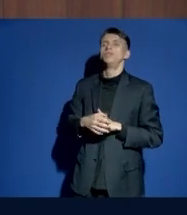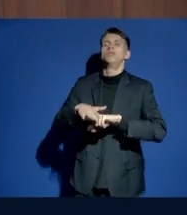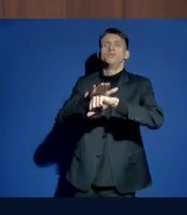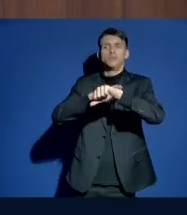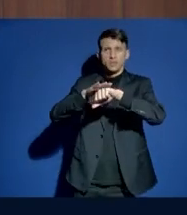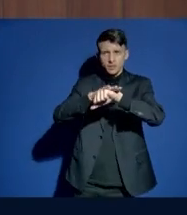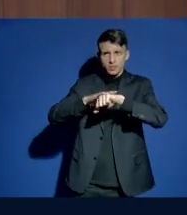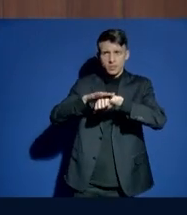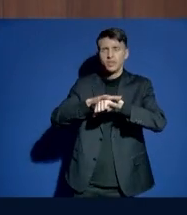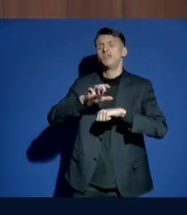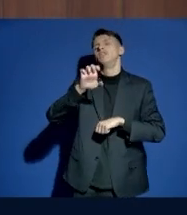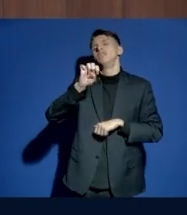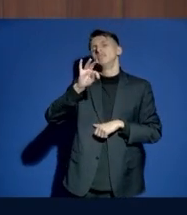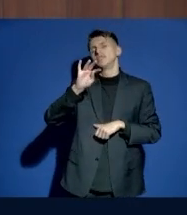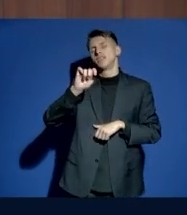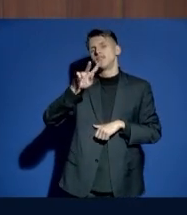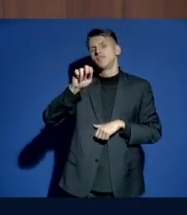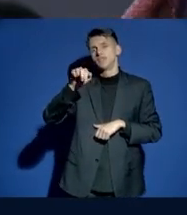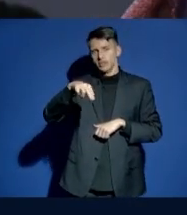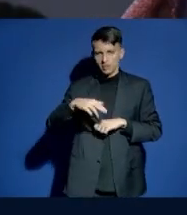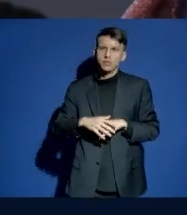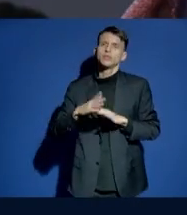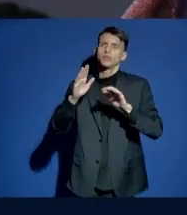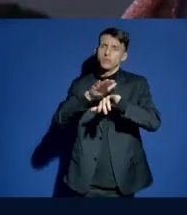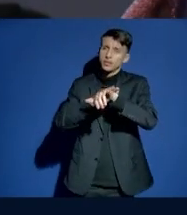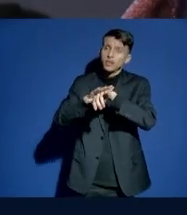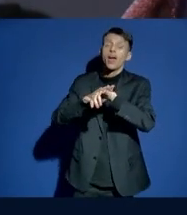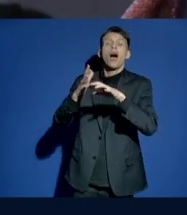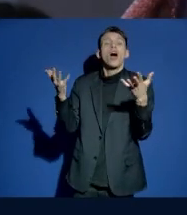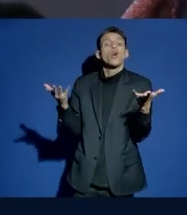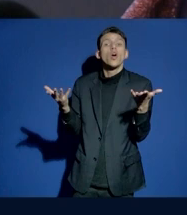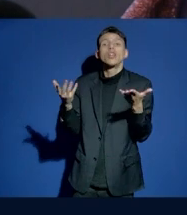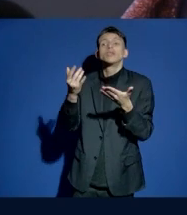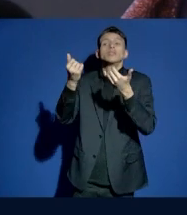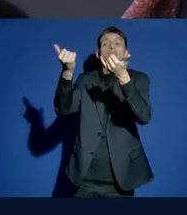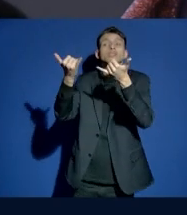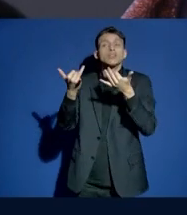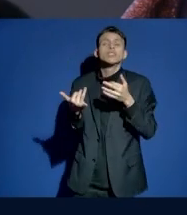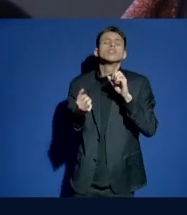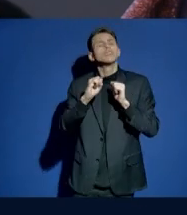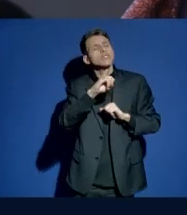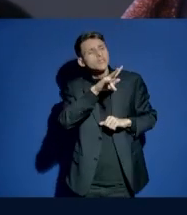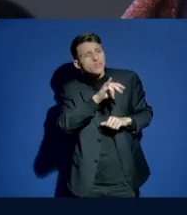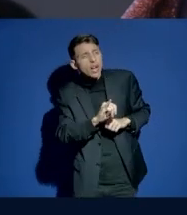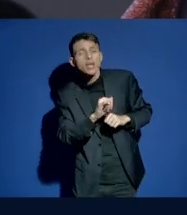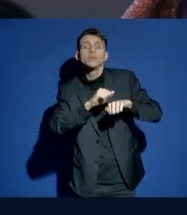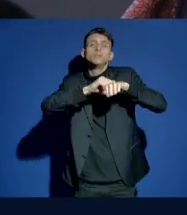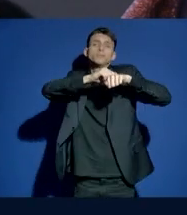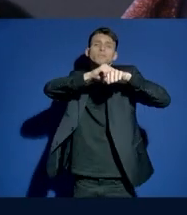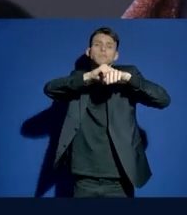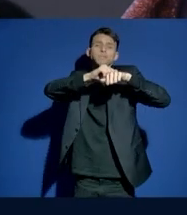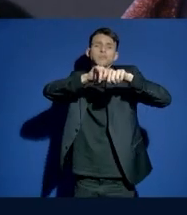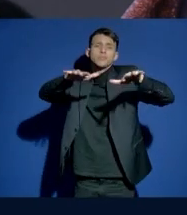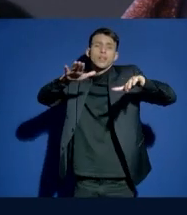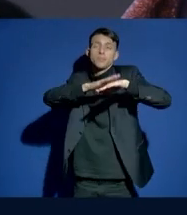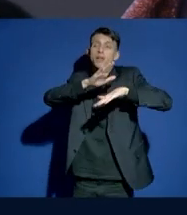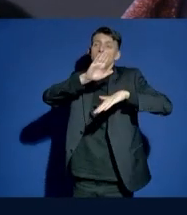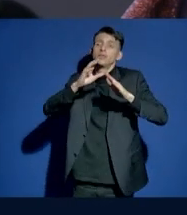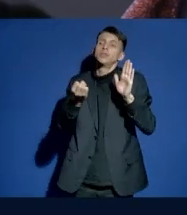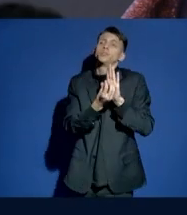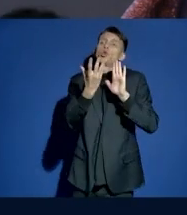com Esteves e os convidados que agora eles querem dizer se eu vou ampliar a produção Tá certo